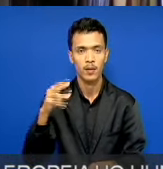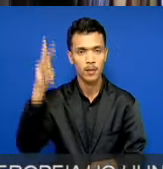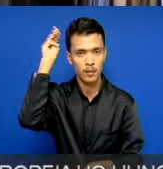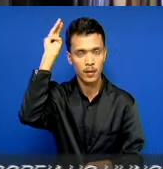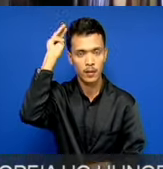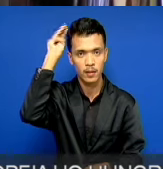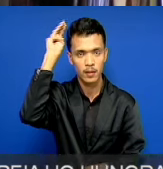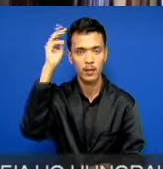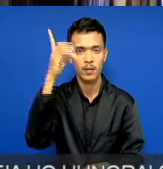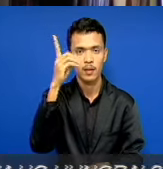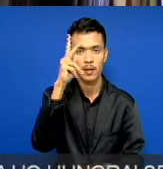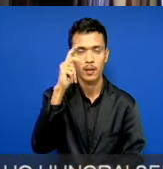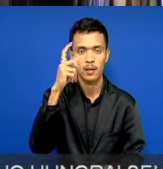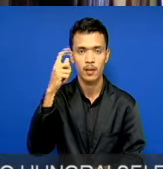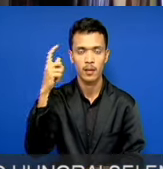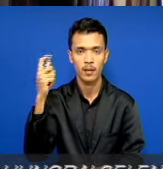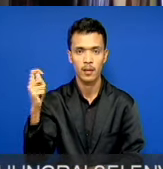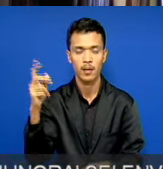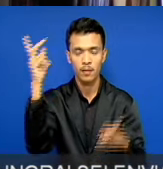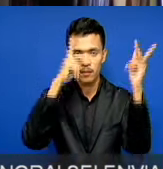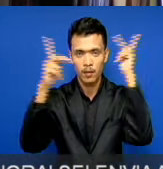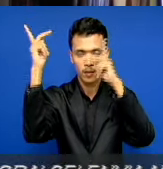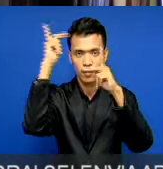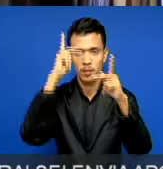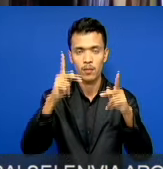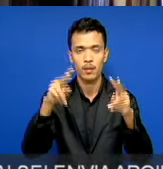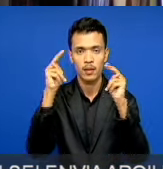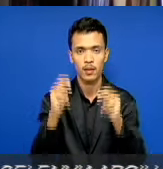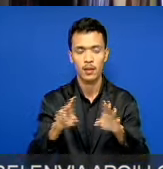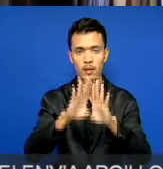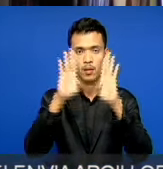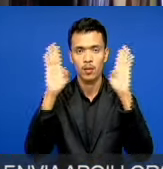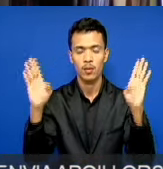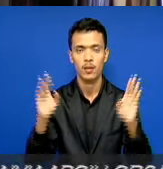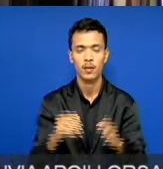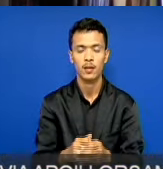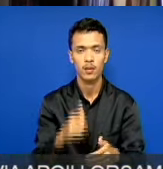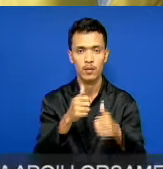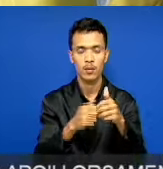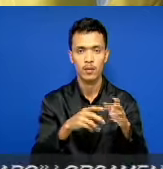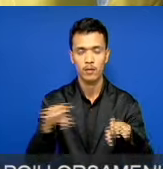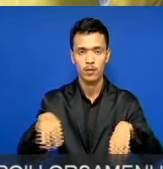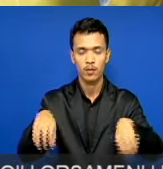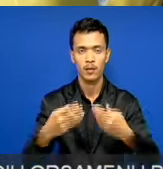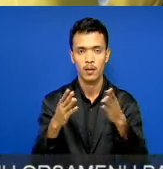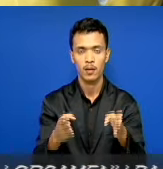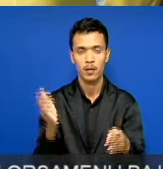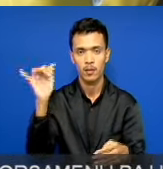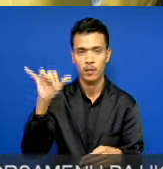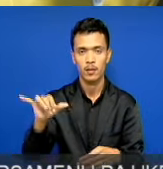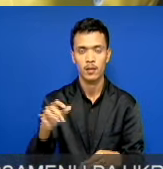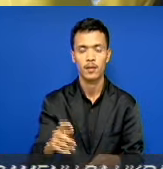ministru transport dan telekomunikasi preokupa hal ini mak tinggi loka proses investigasi asal fungsionaris sira DNTT.